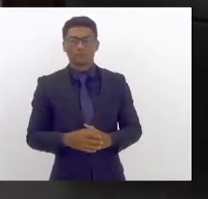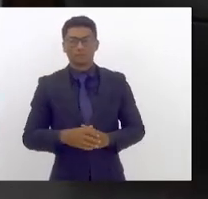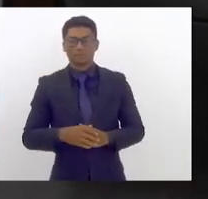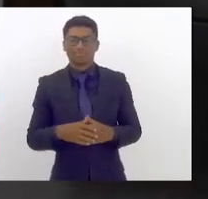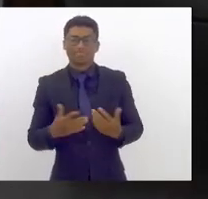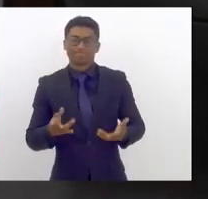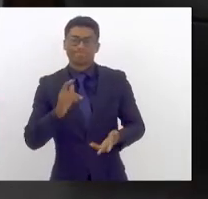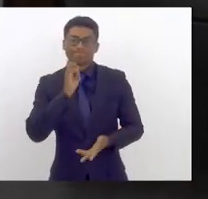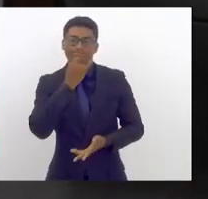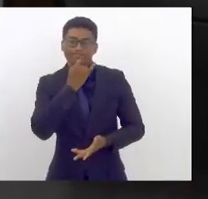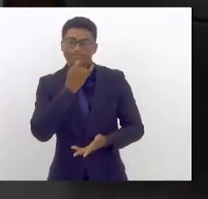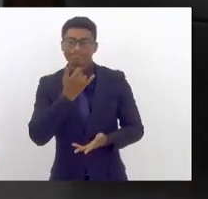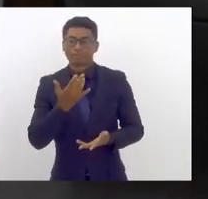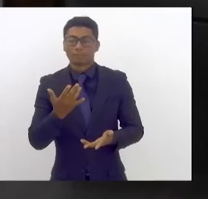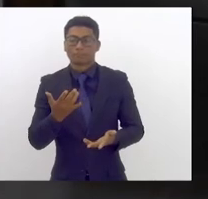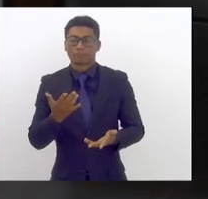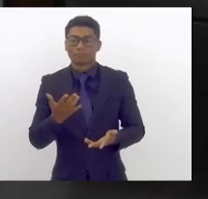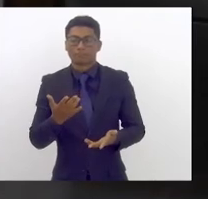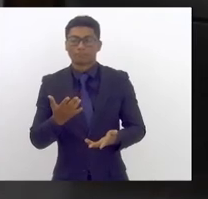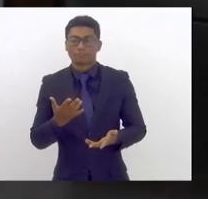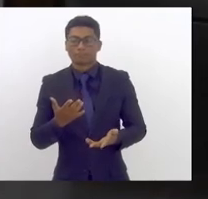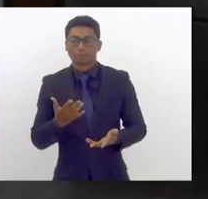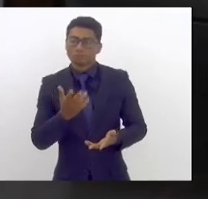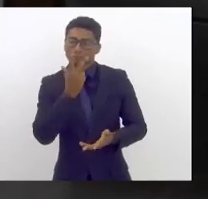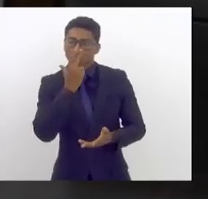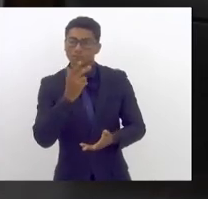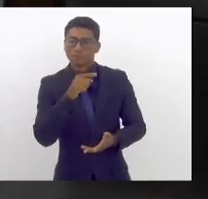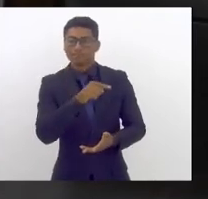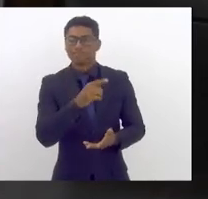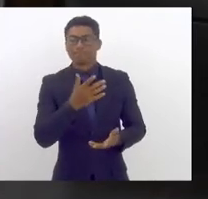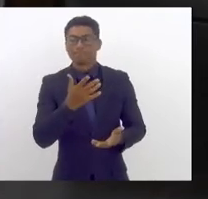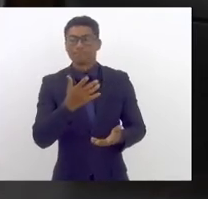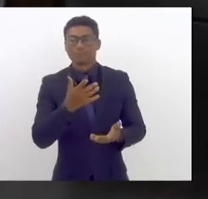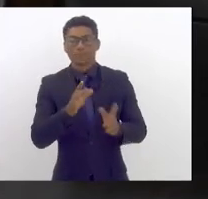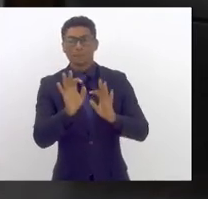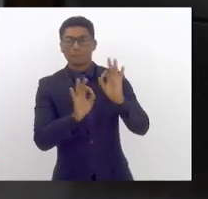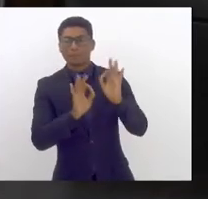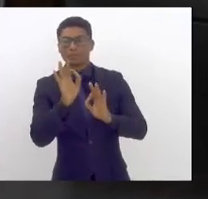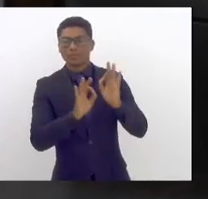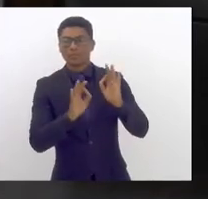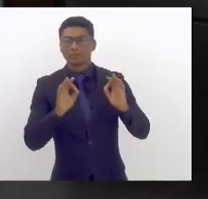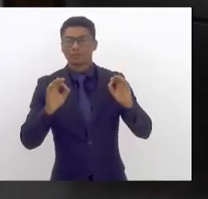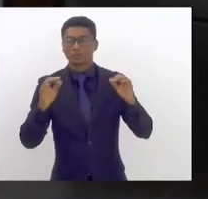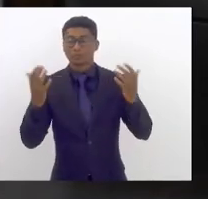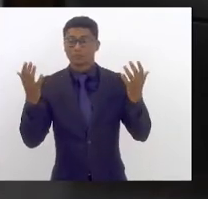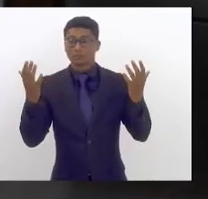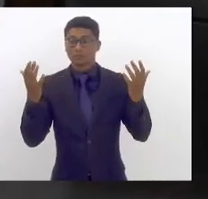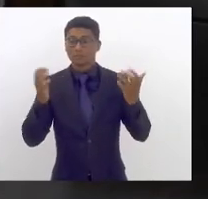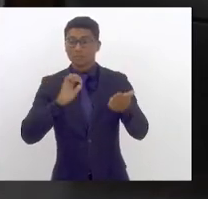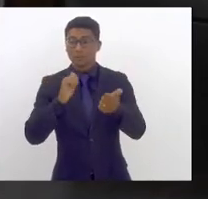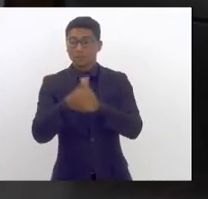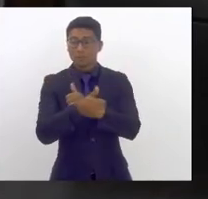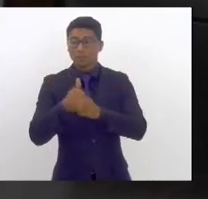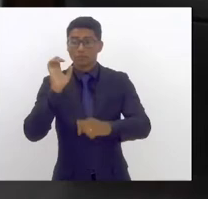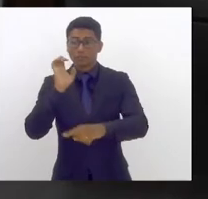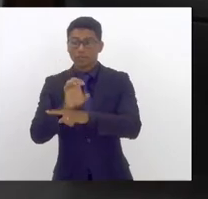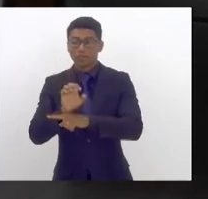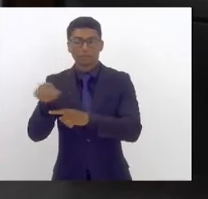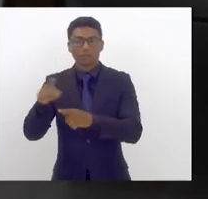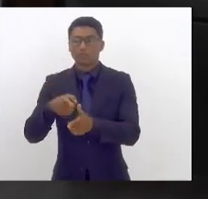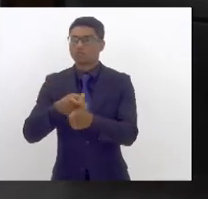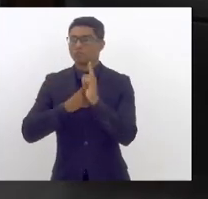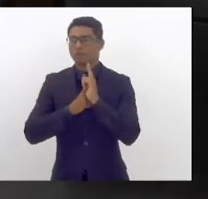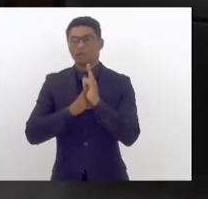tivemos aí por conta de uma construção Muito não Muito bem pensada dos projetos de esportes do Estado estão todos suspensos não